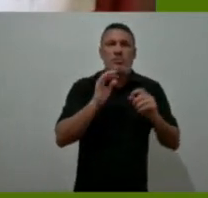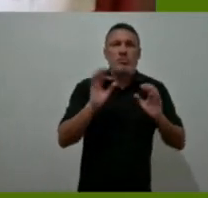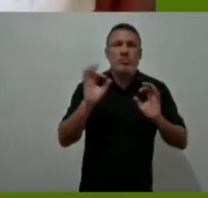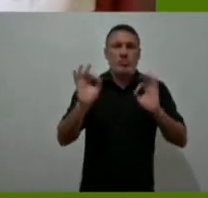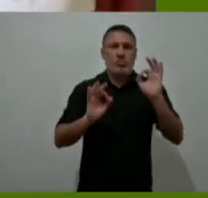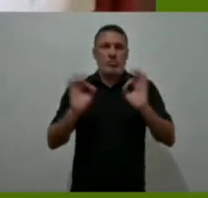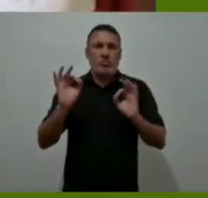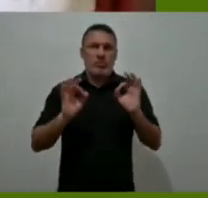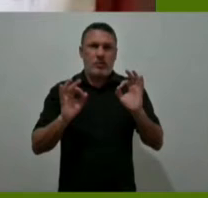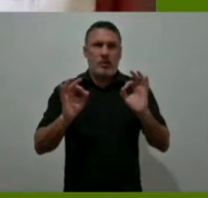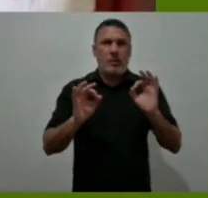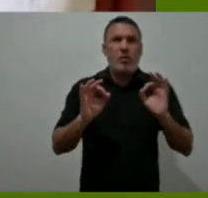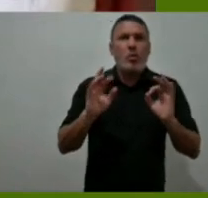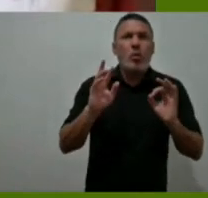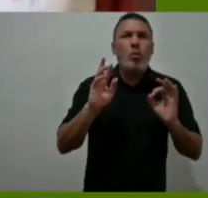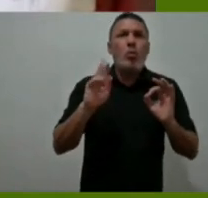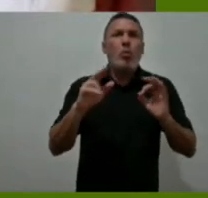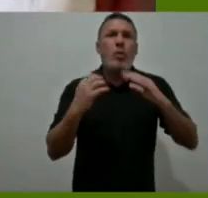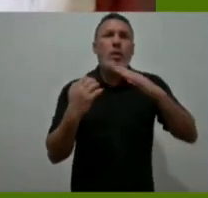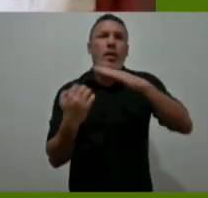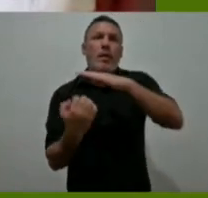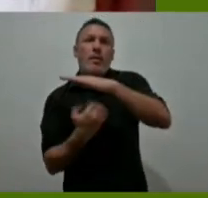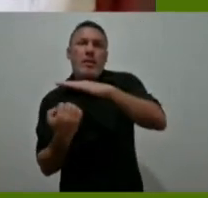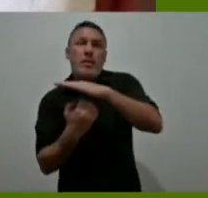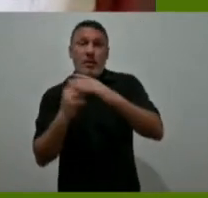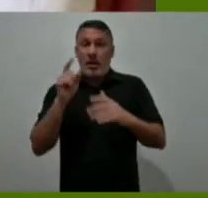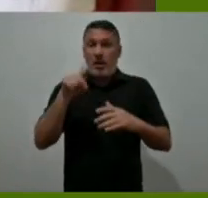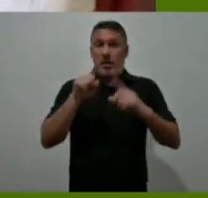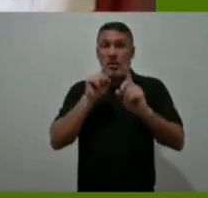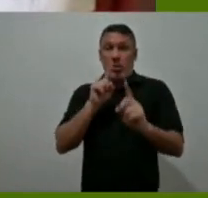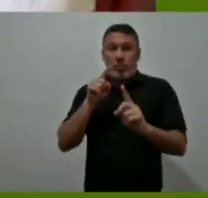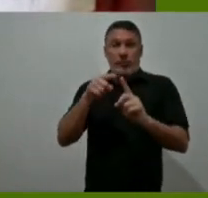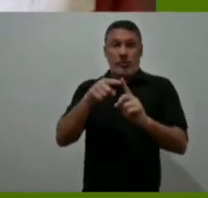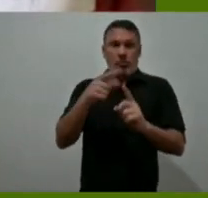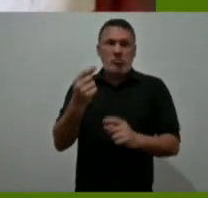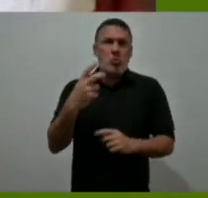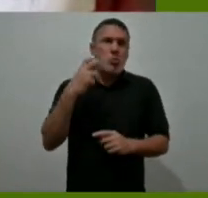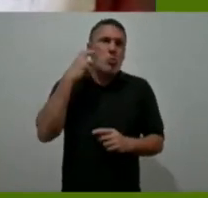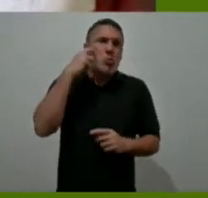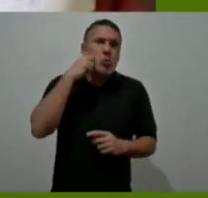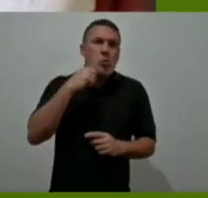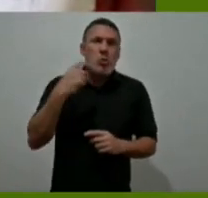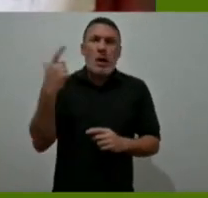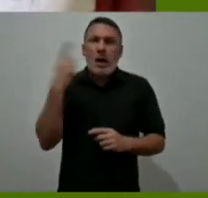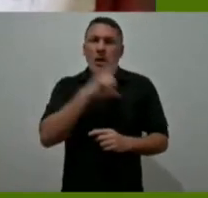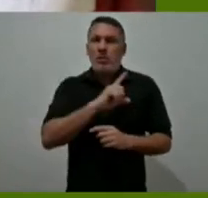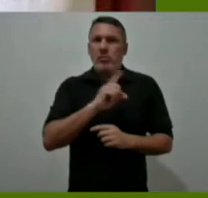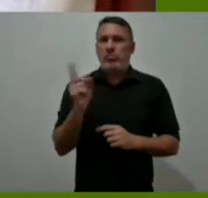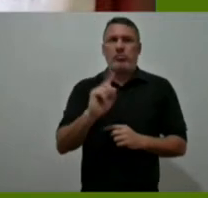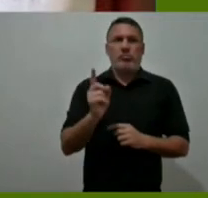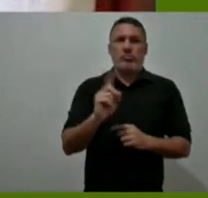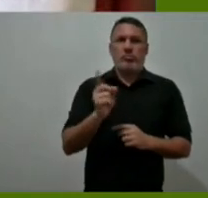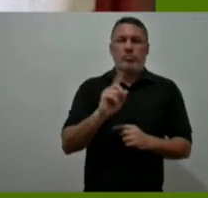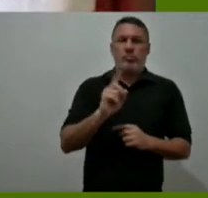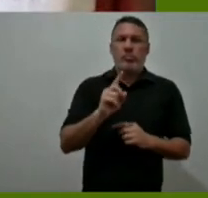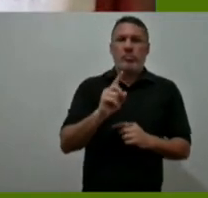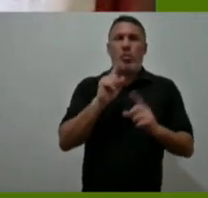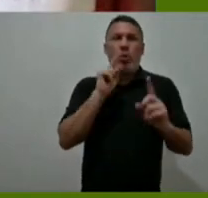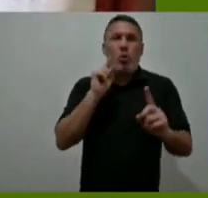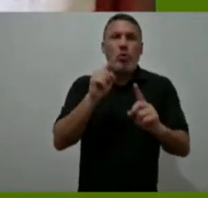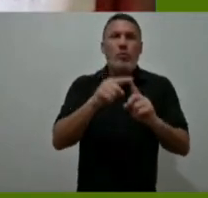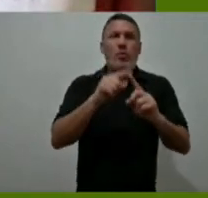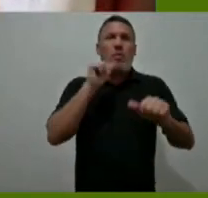empresa, o nosso objetivo não é lucro, o nosso objetivo é transformar todo o ganho que nós